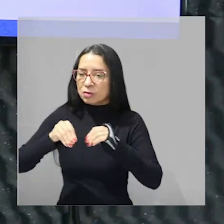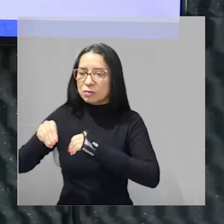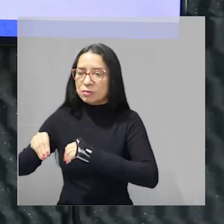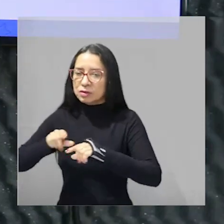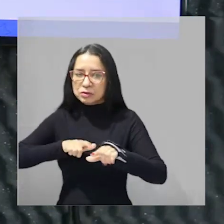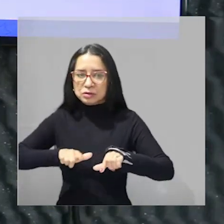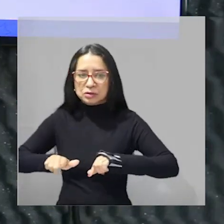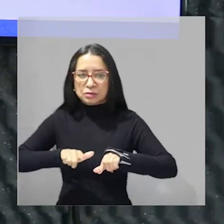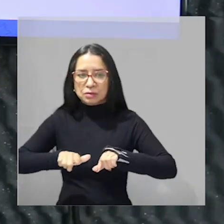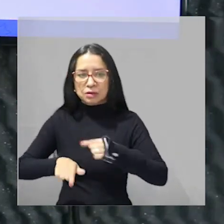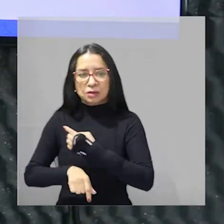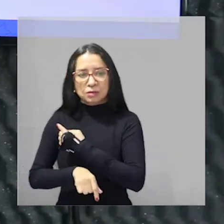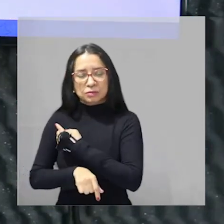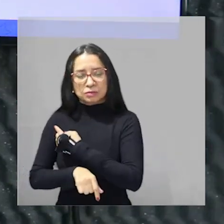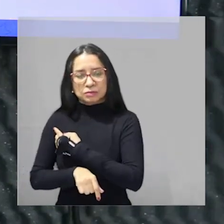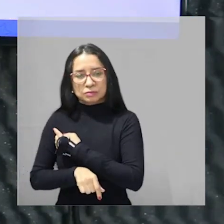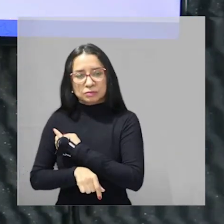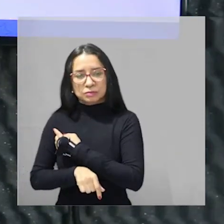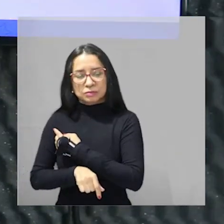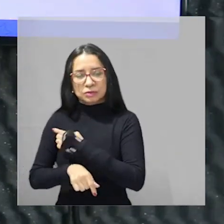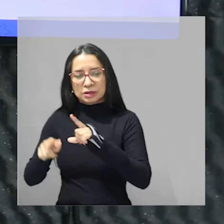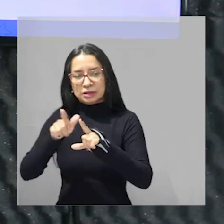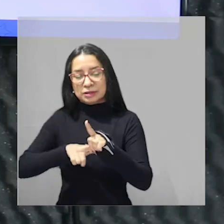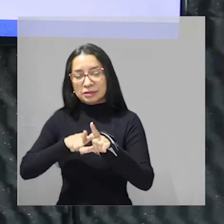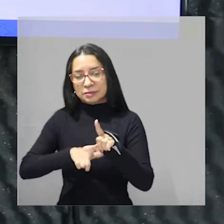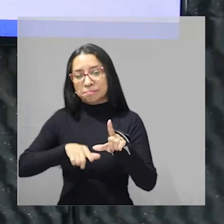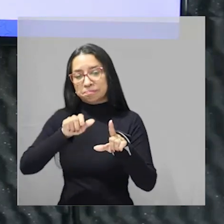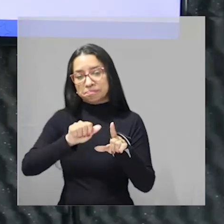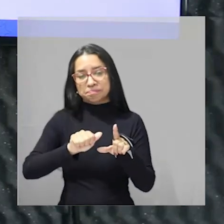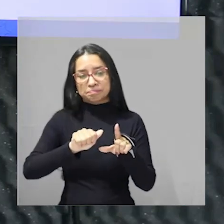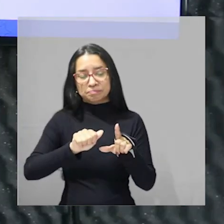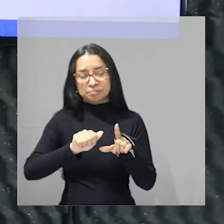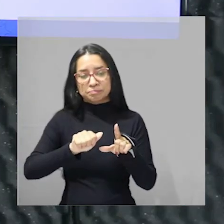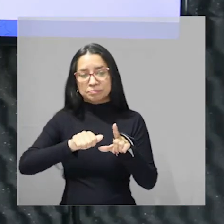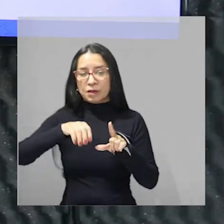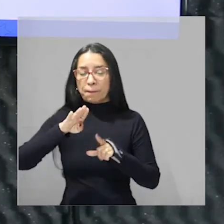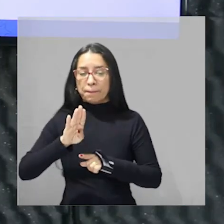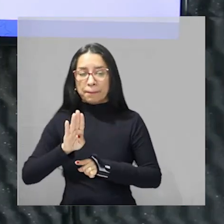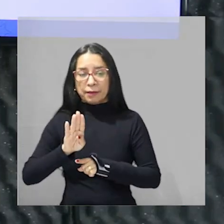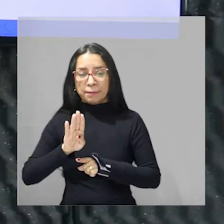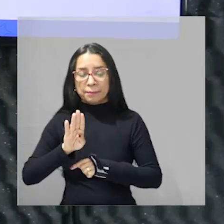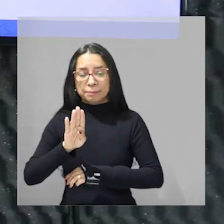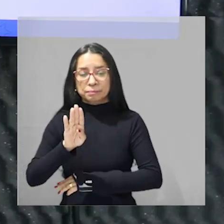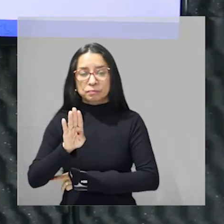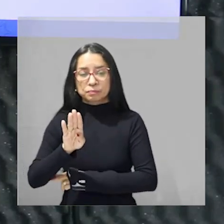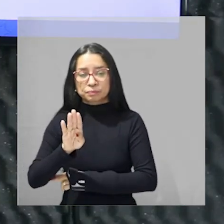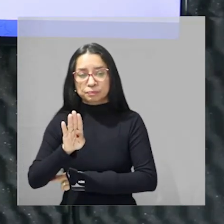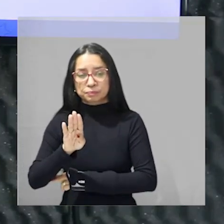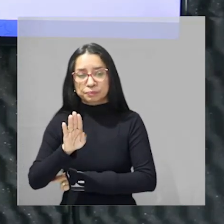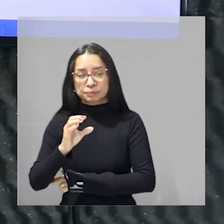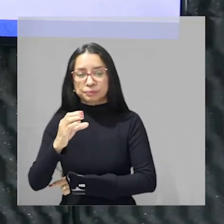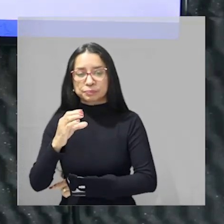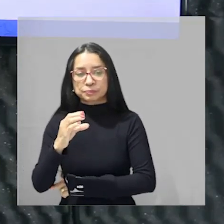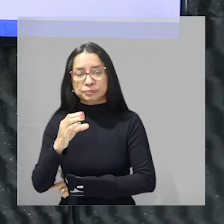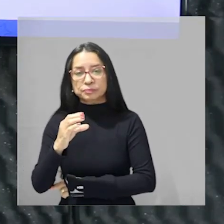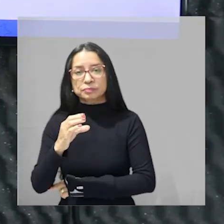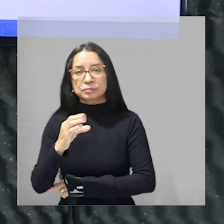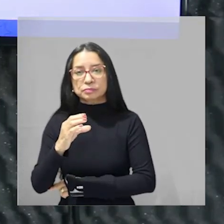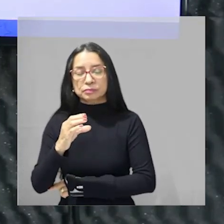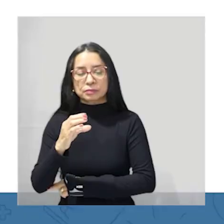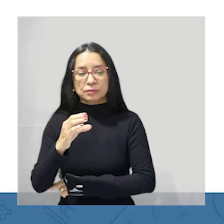galera? Foi o que o texto te diz. É a origem nacional? Não, né? É padrão financeiro? Também não, né, galera?